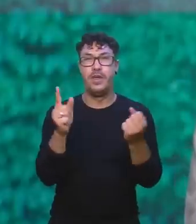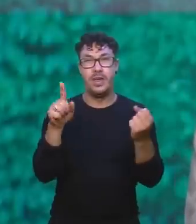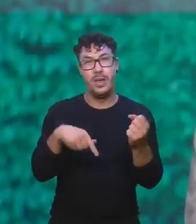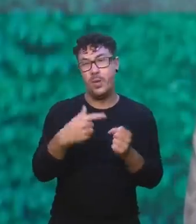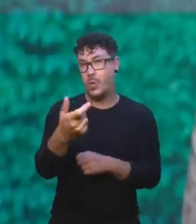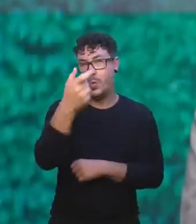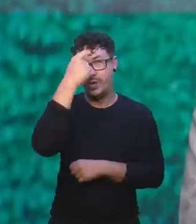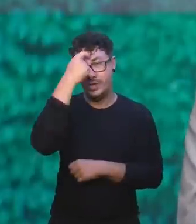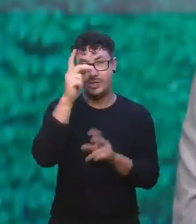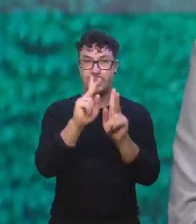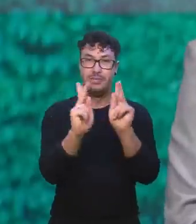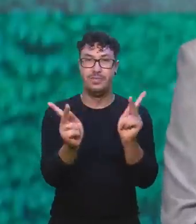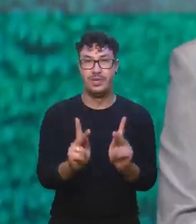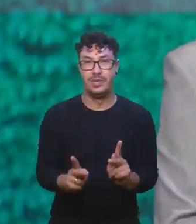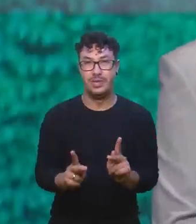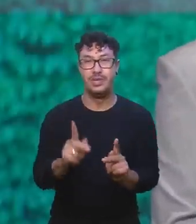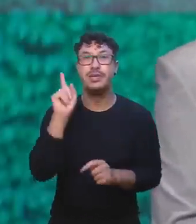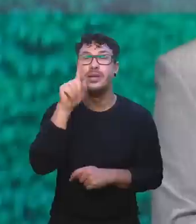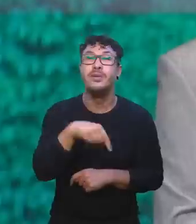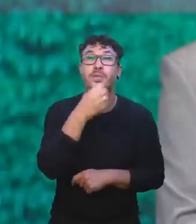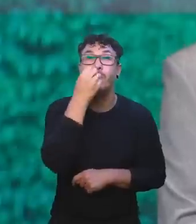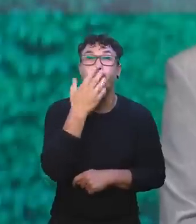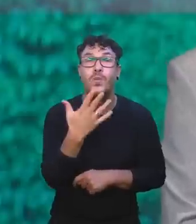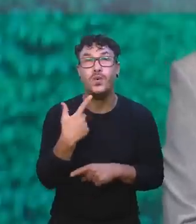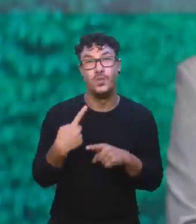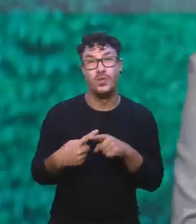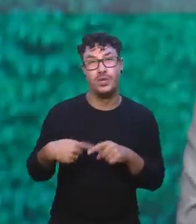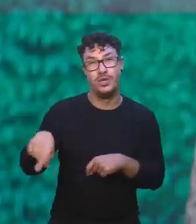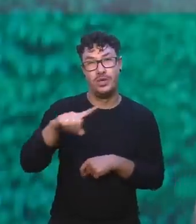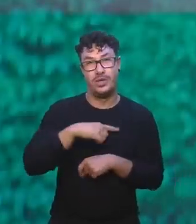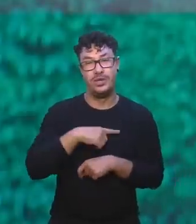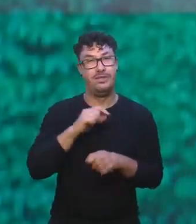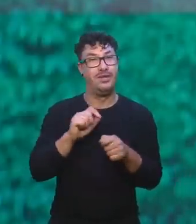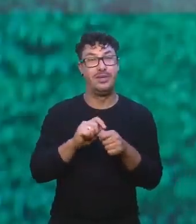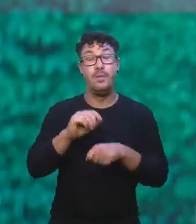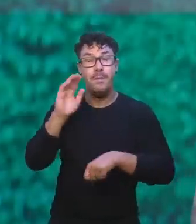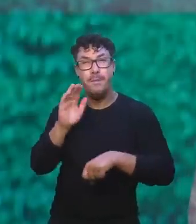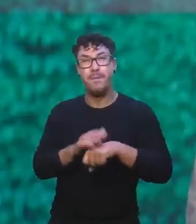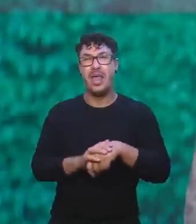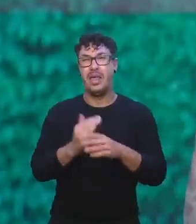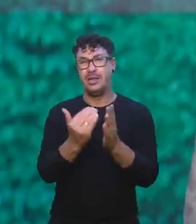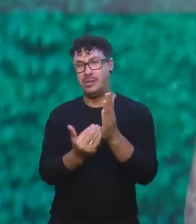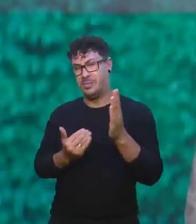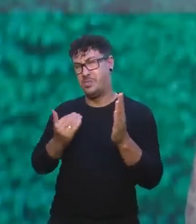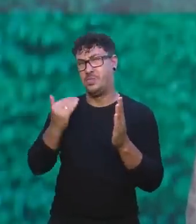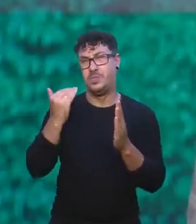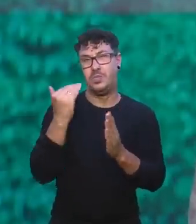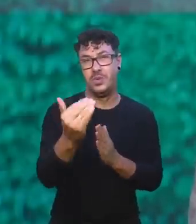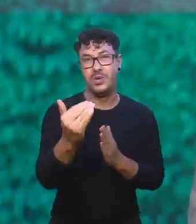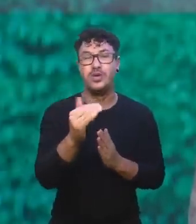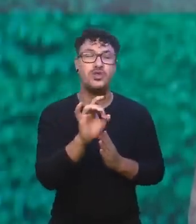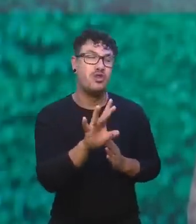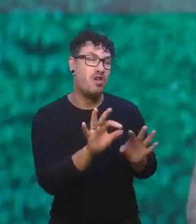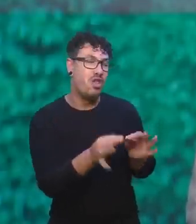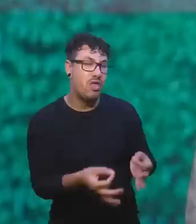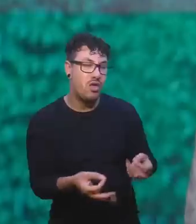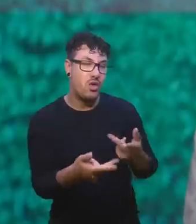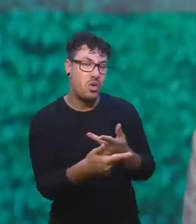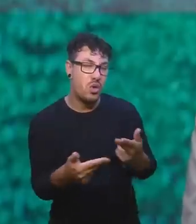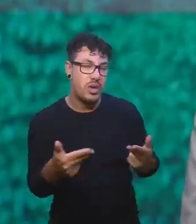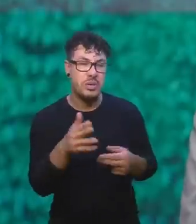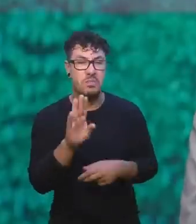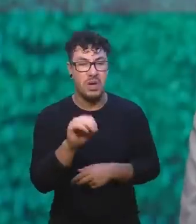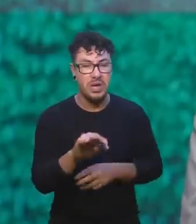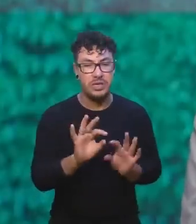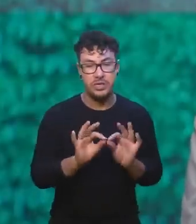consciência em paz. E quão bom é quando nós fazemos a mais do que podemos fazer no campo do bem, nas suas